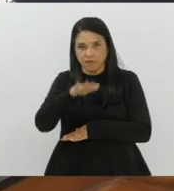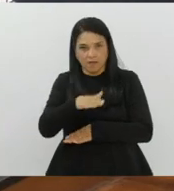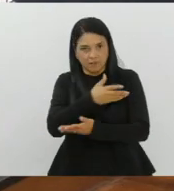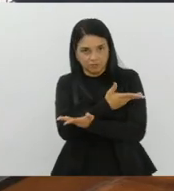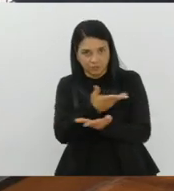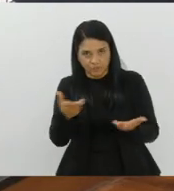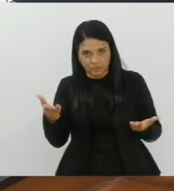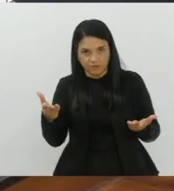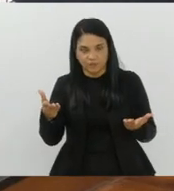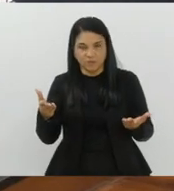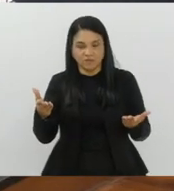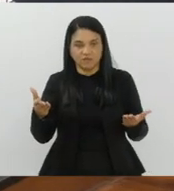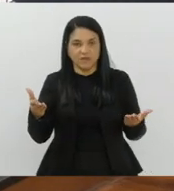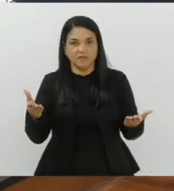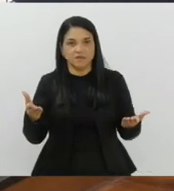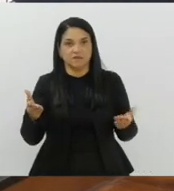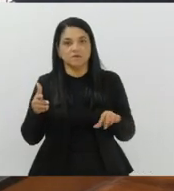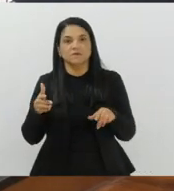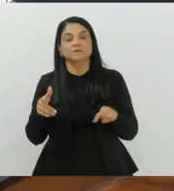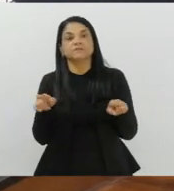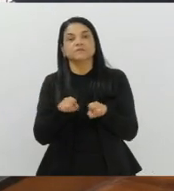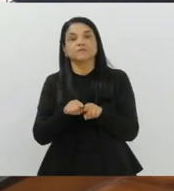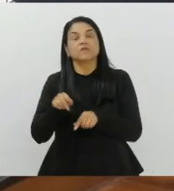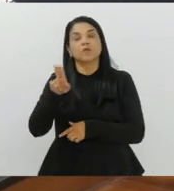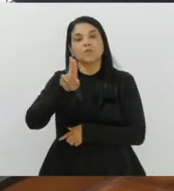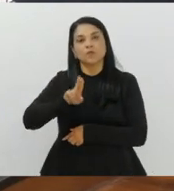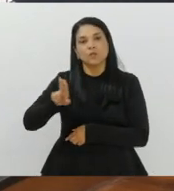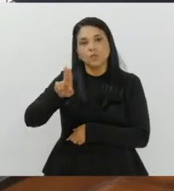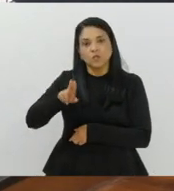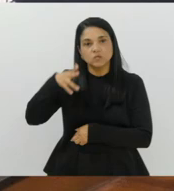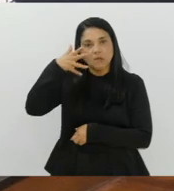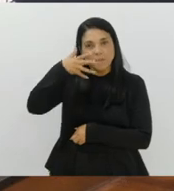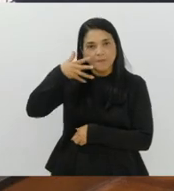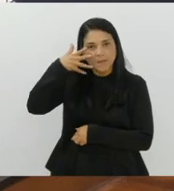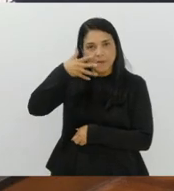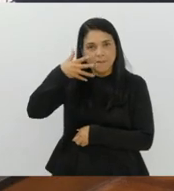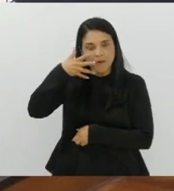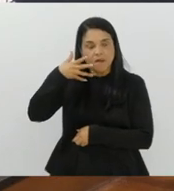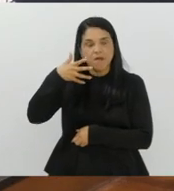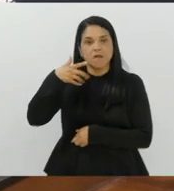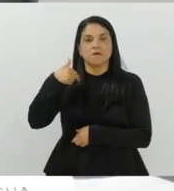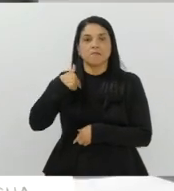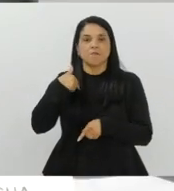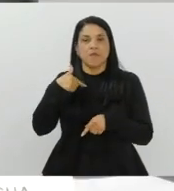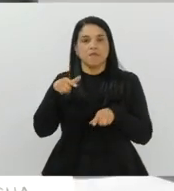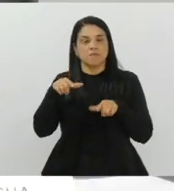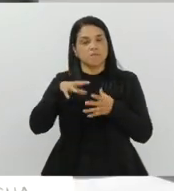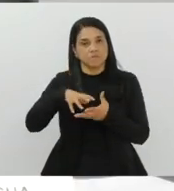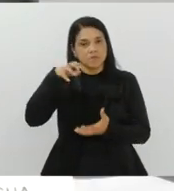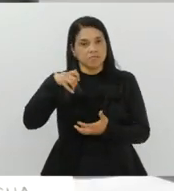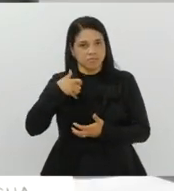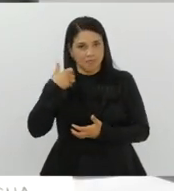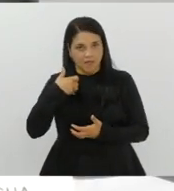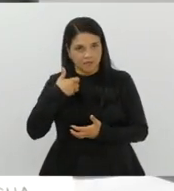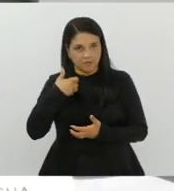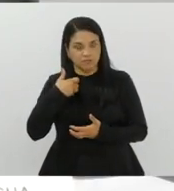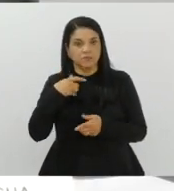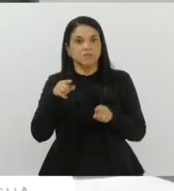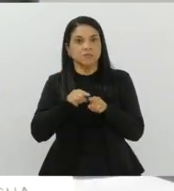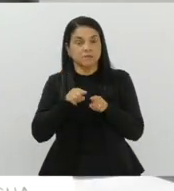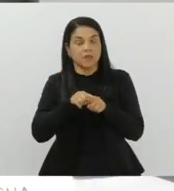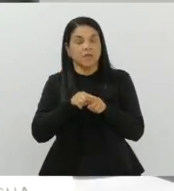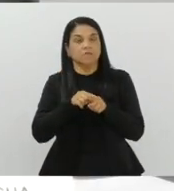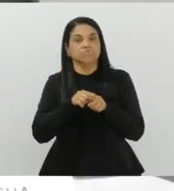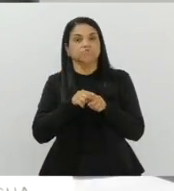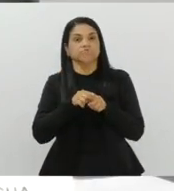todos. Eu queria fazer uso aqui da minha idade, não do meu tempo de serviço,